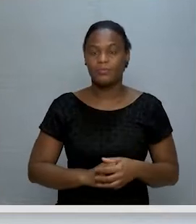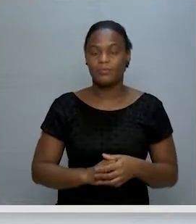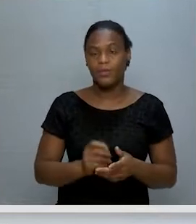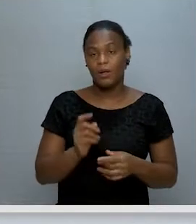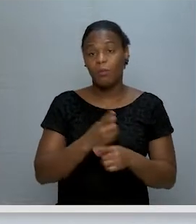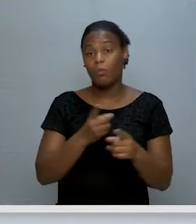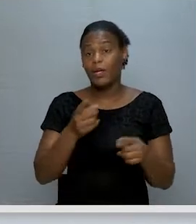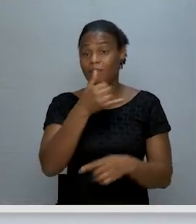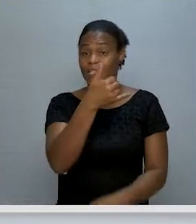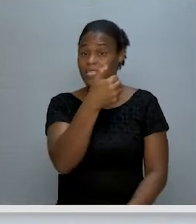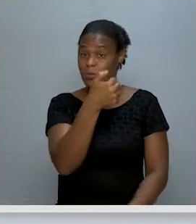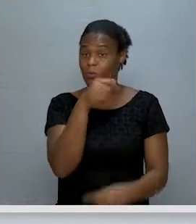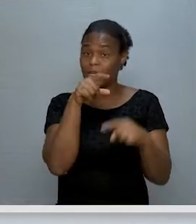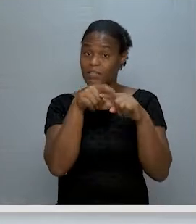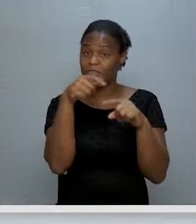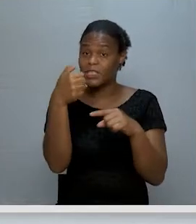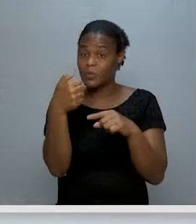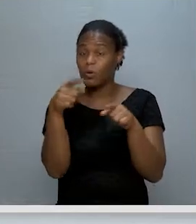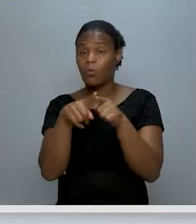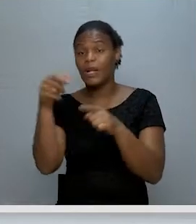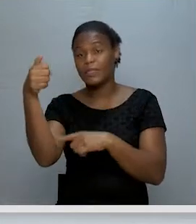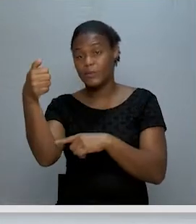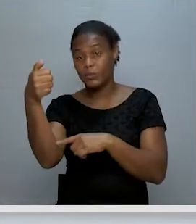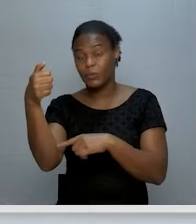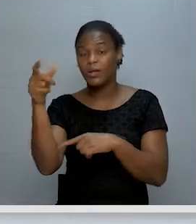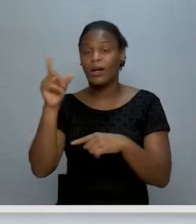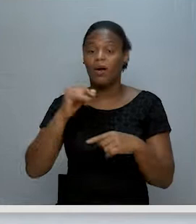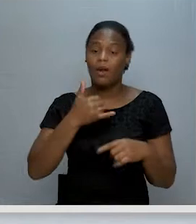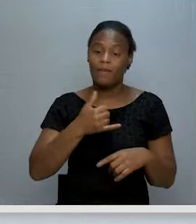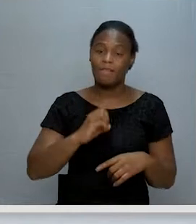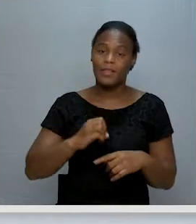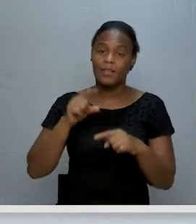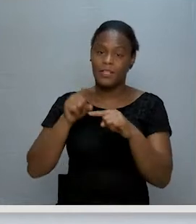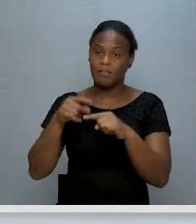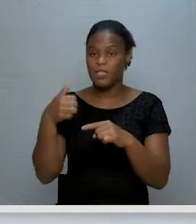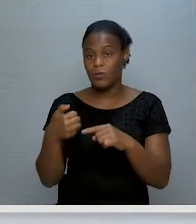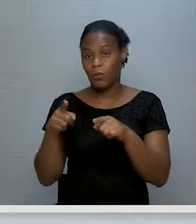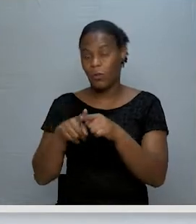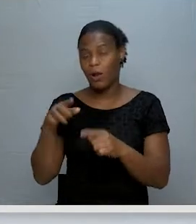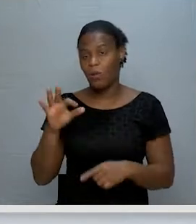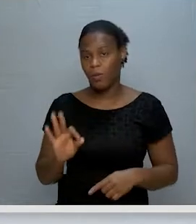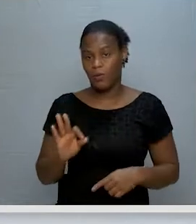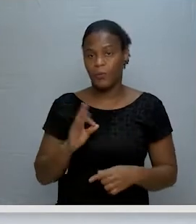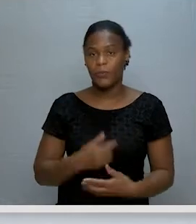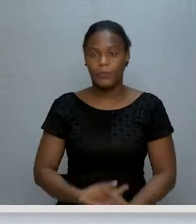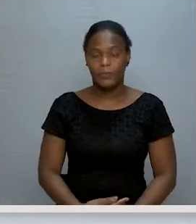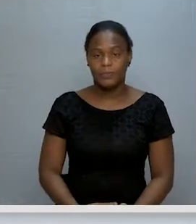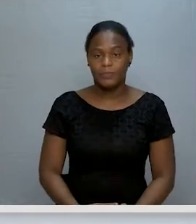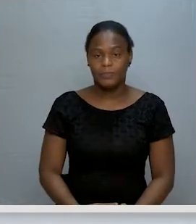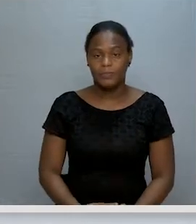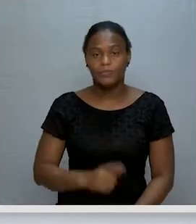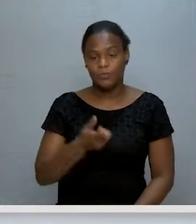5/4, pois 25 a dividir por 5 igual a 5, 20 a dividir por 5 igual